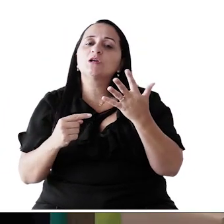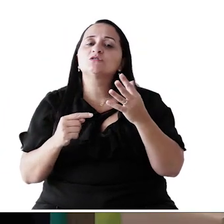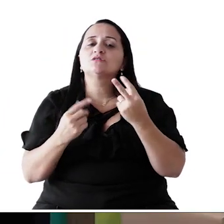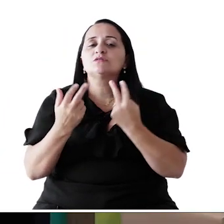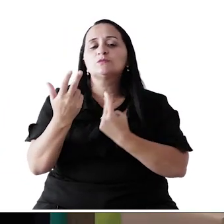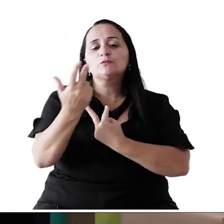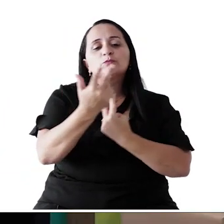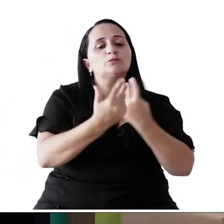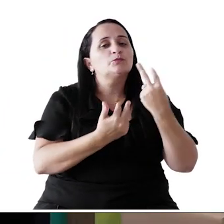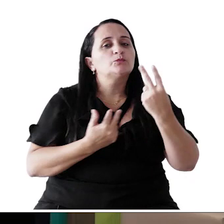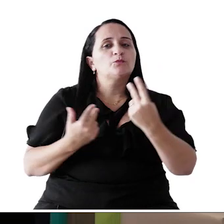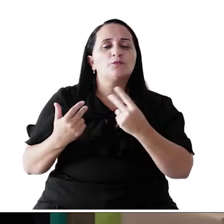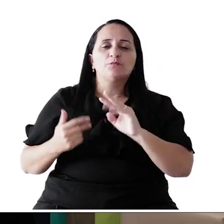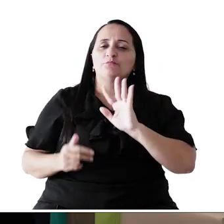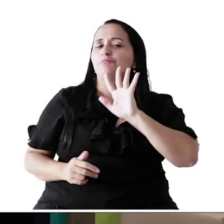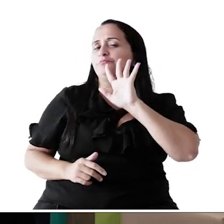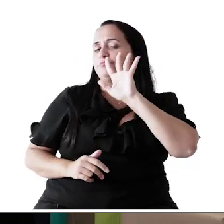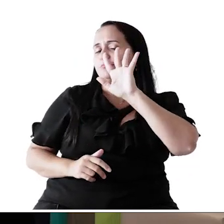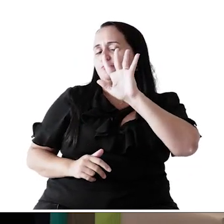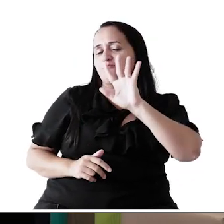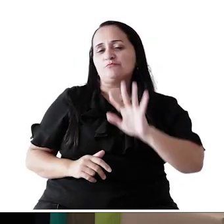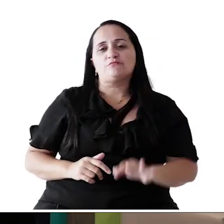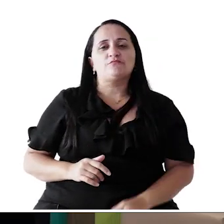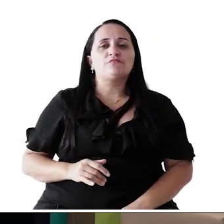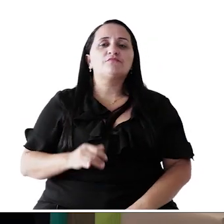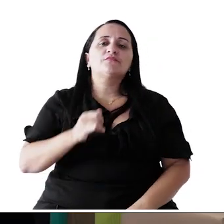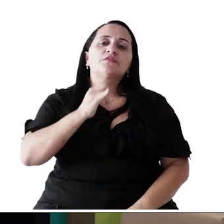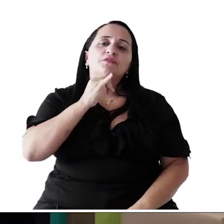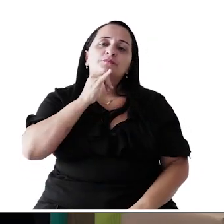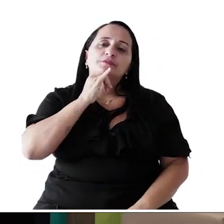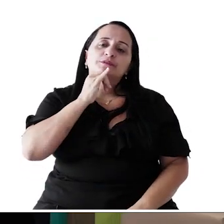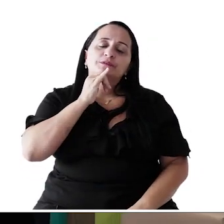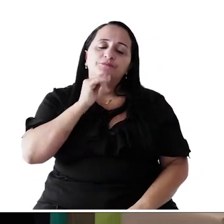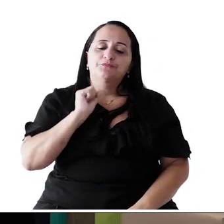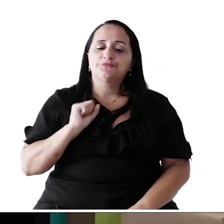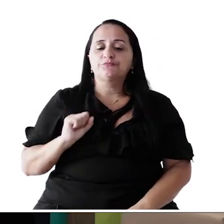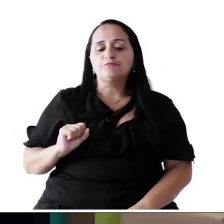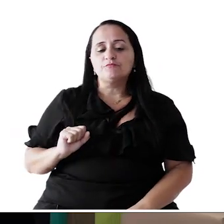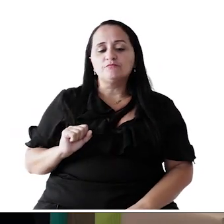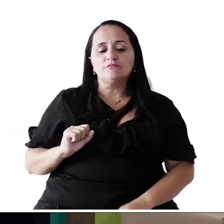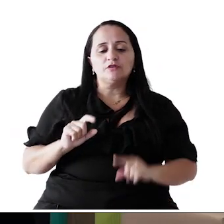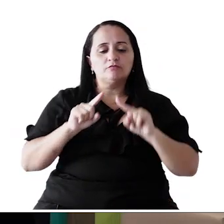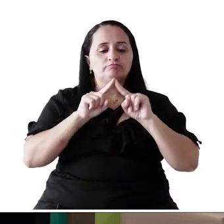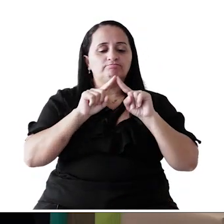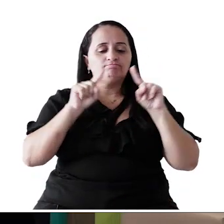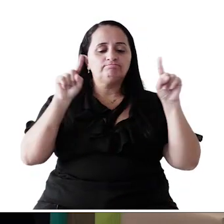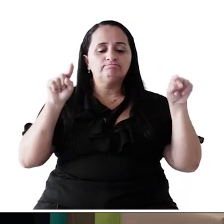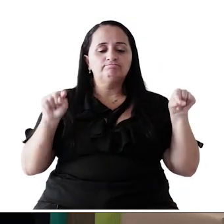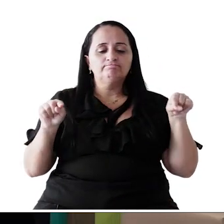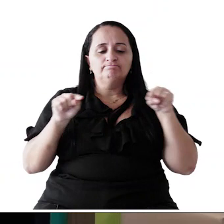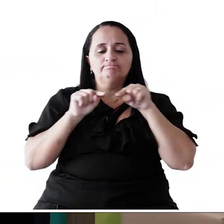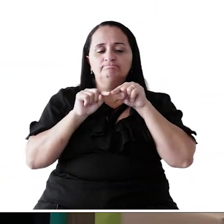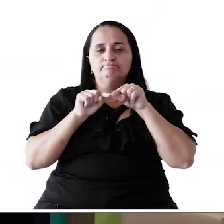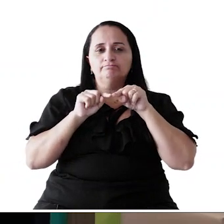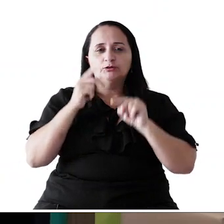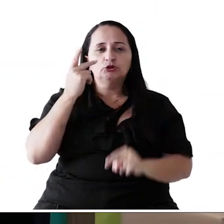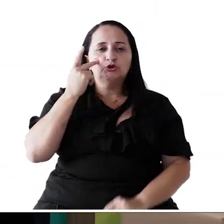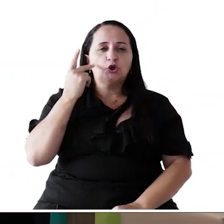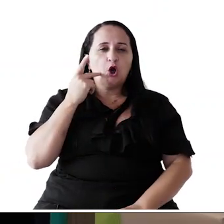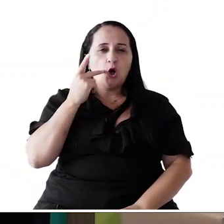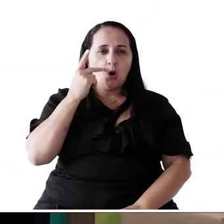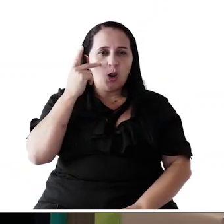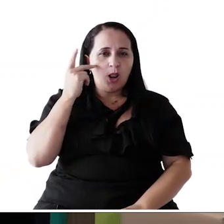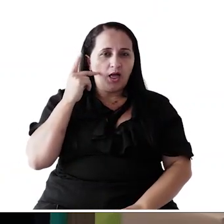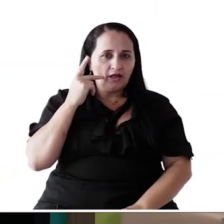essa parte conceitual. Vamos imaginar que esse número inteiro é uma barra de chocolate.